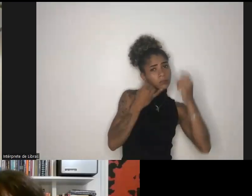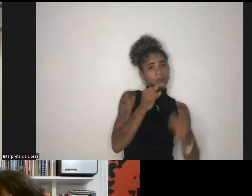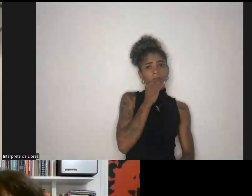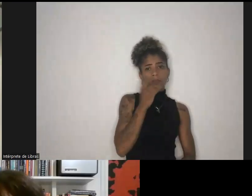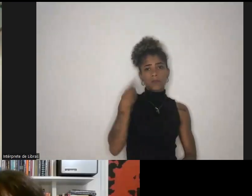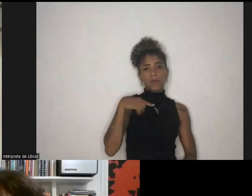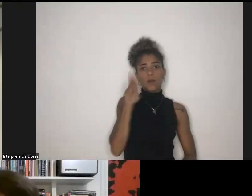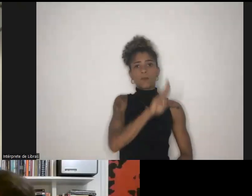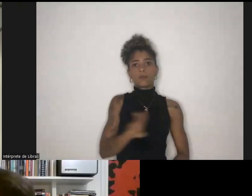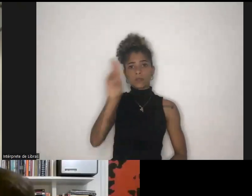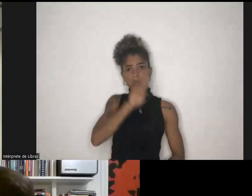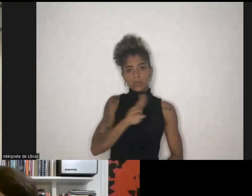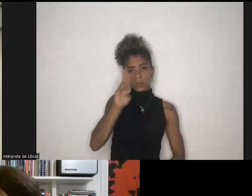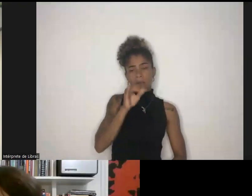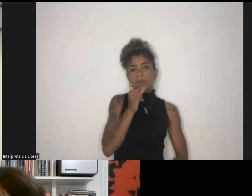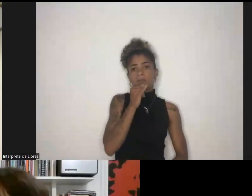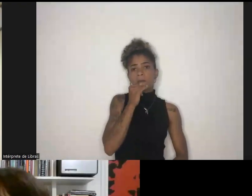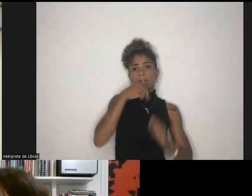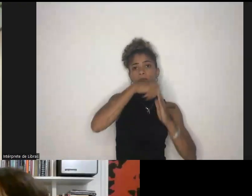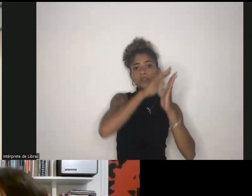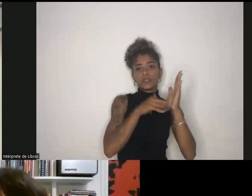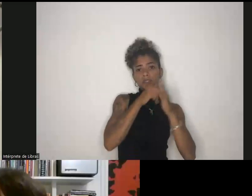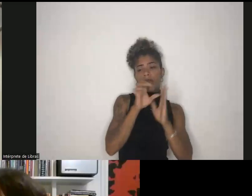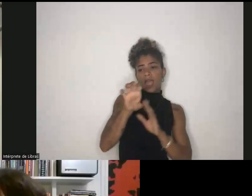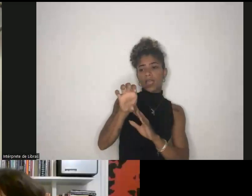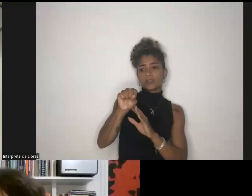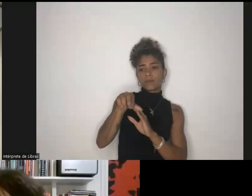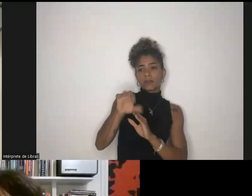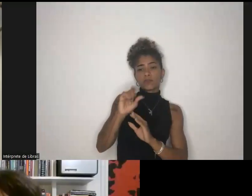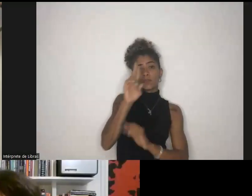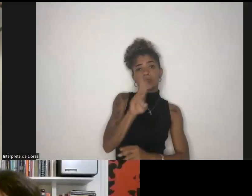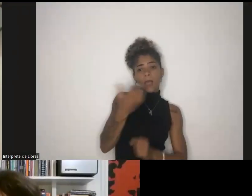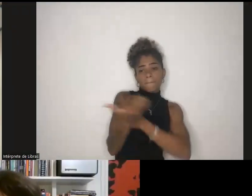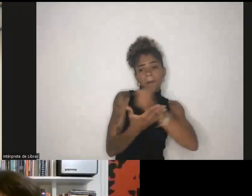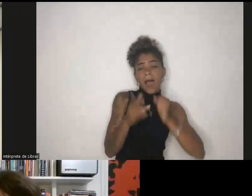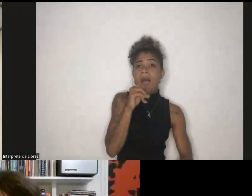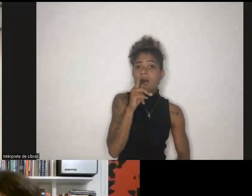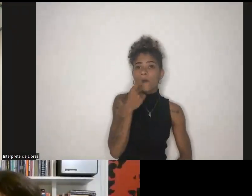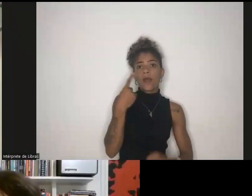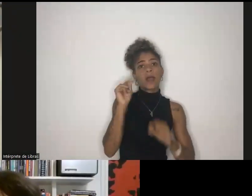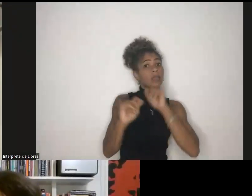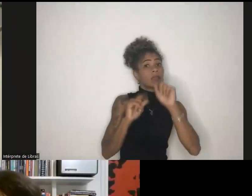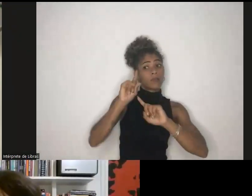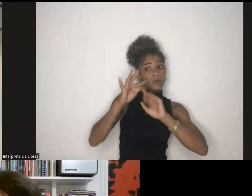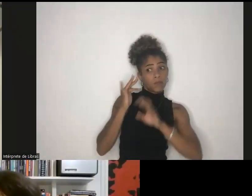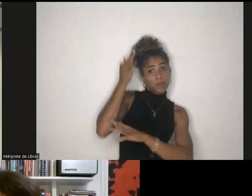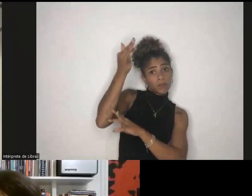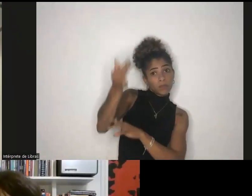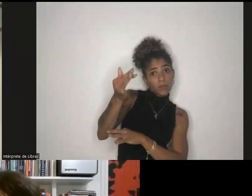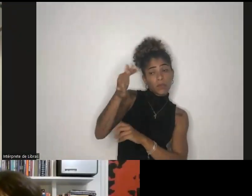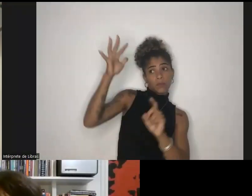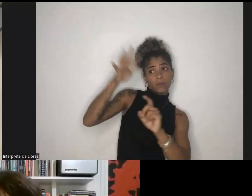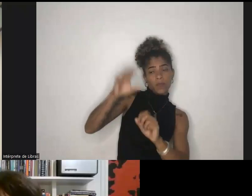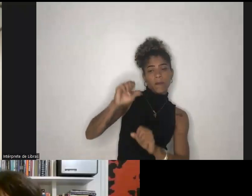a tinta esmalte sintético vamos usar o esmalte sintético a base d'água que aí mesmo posteriormente um impacto é menor